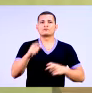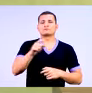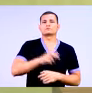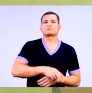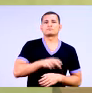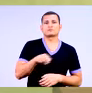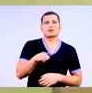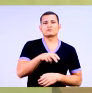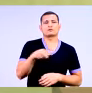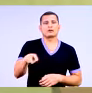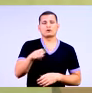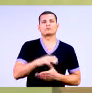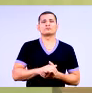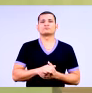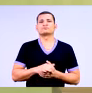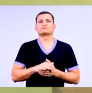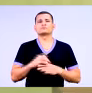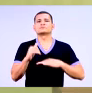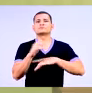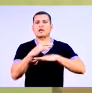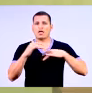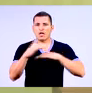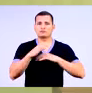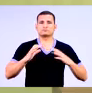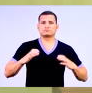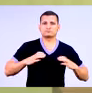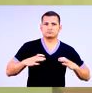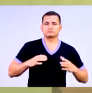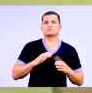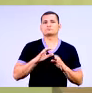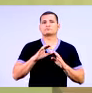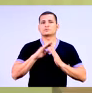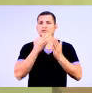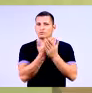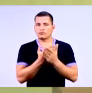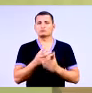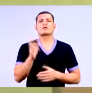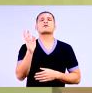seja no centro da cidade, na escola, quem é o outro?